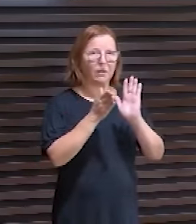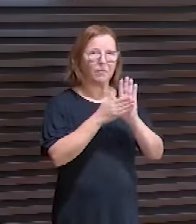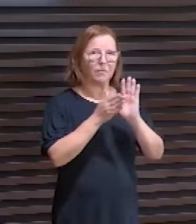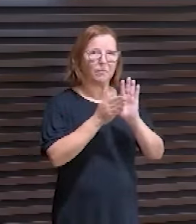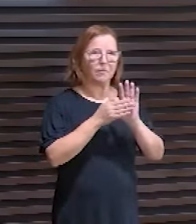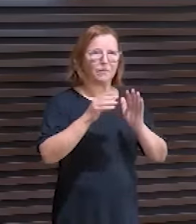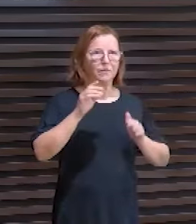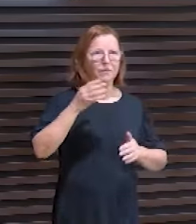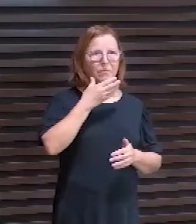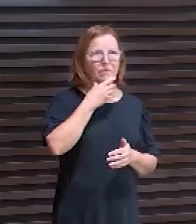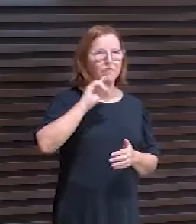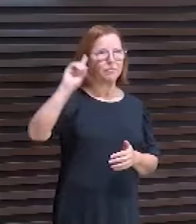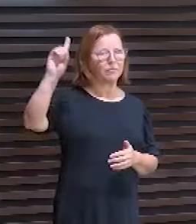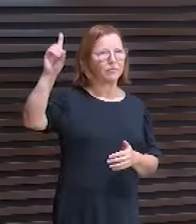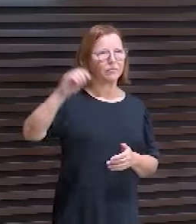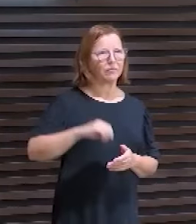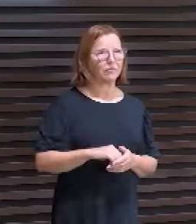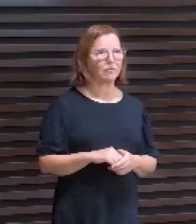pai